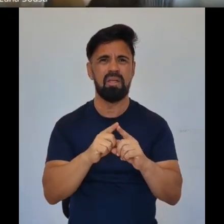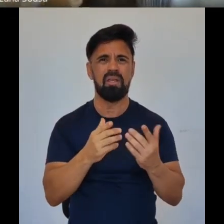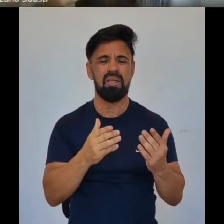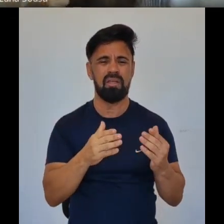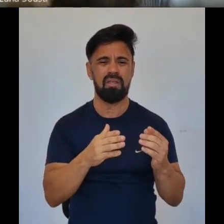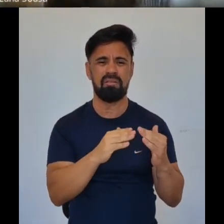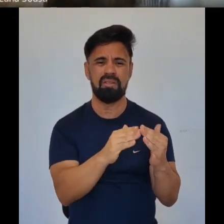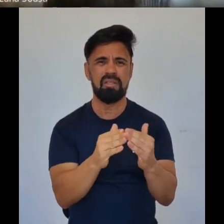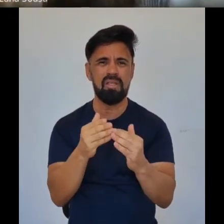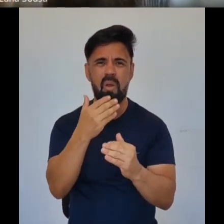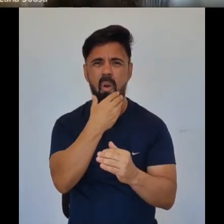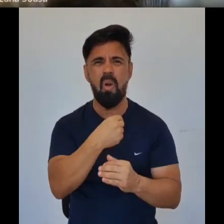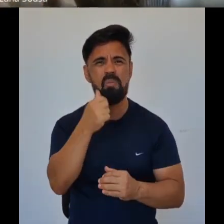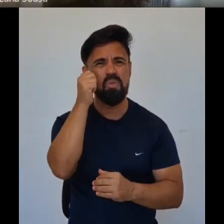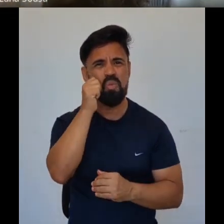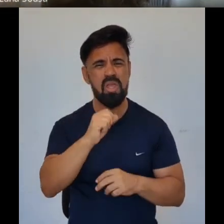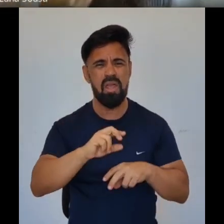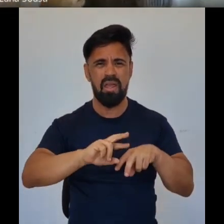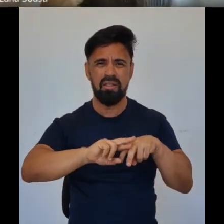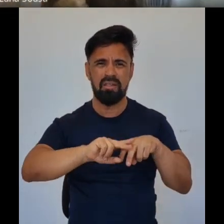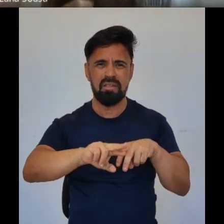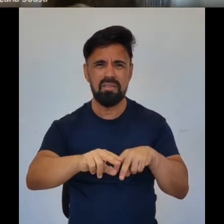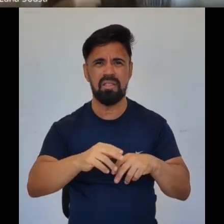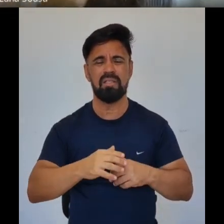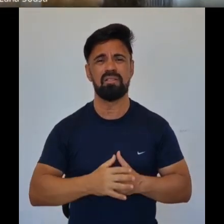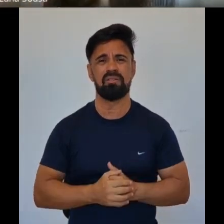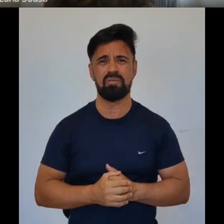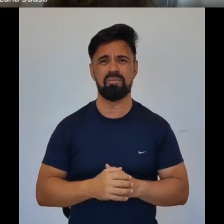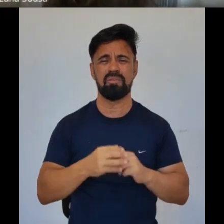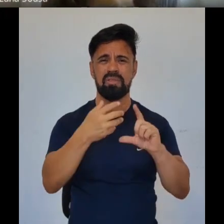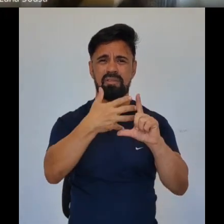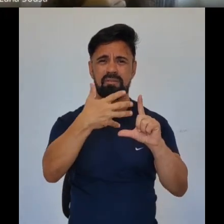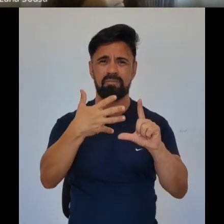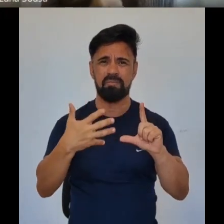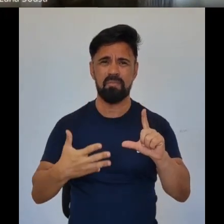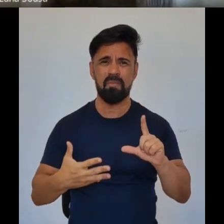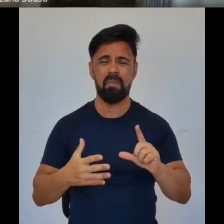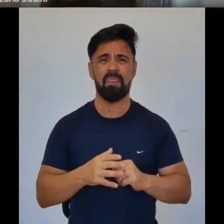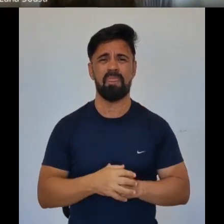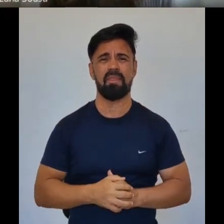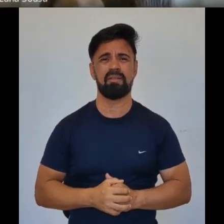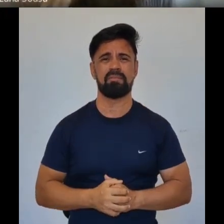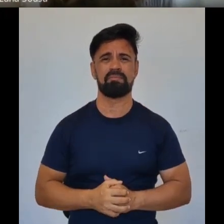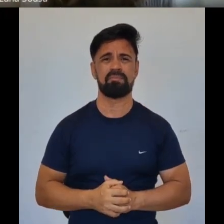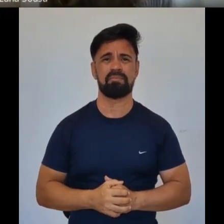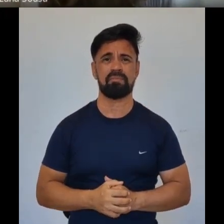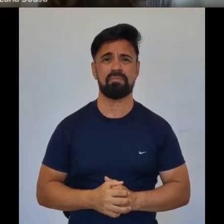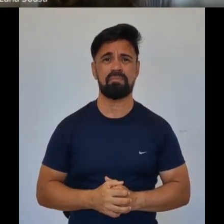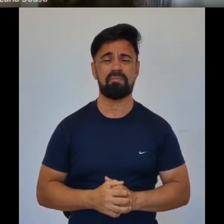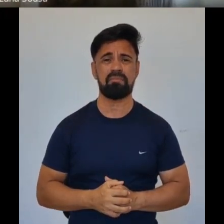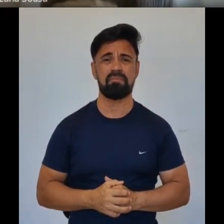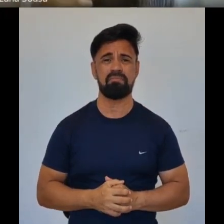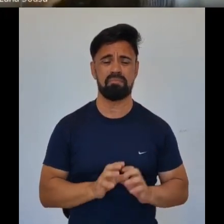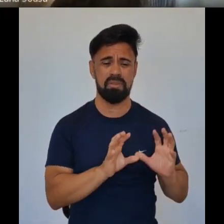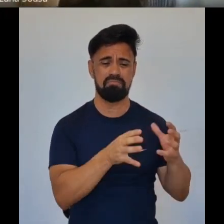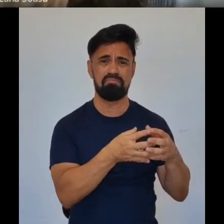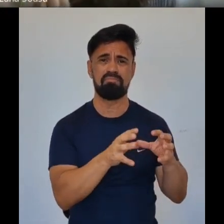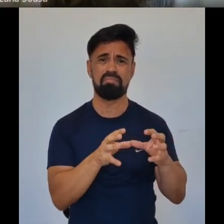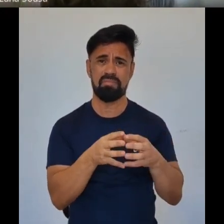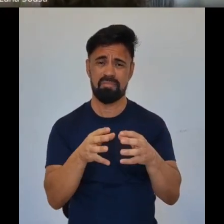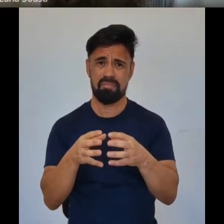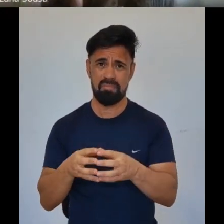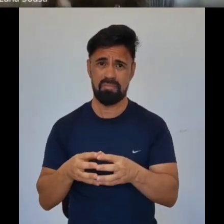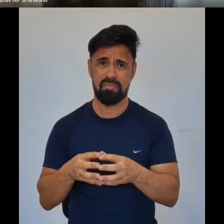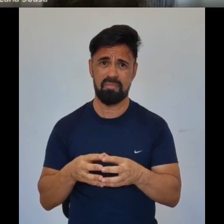ciganos, nas populações, comunidades tradicionais, populações ribeirinhas, famílias e gerações, vamos pensar na questão